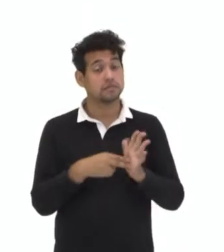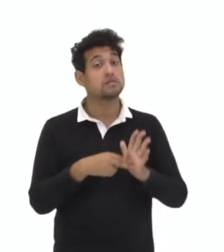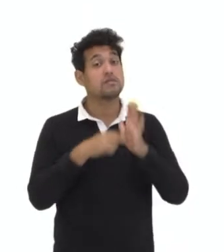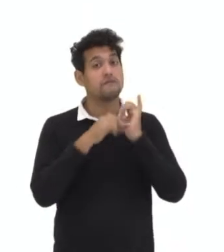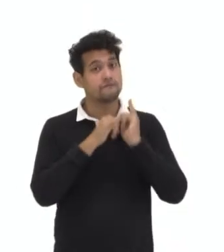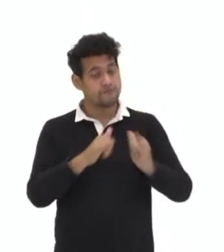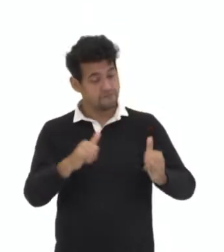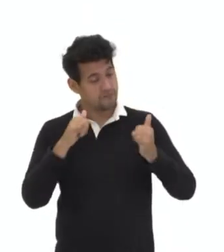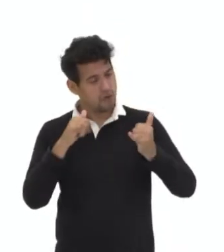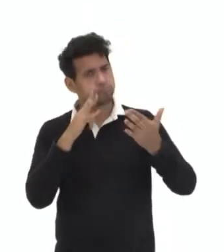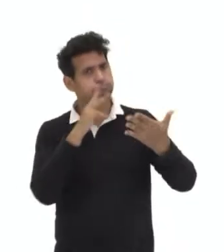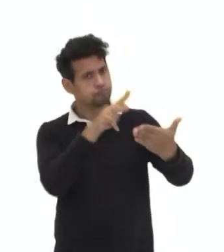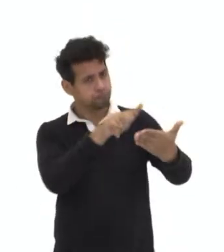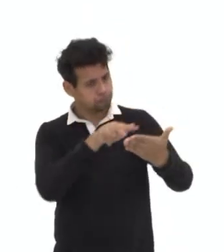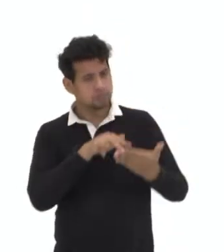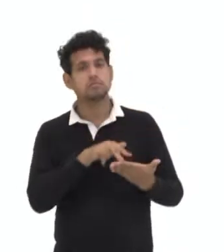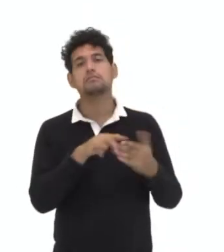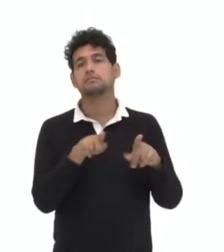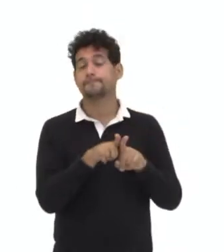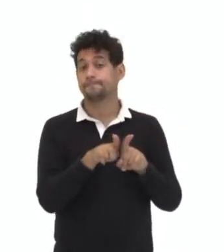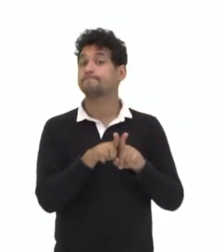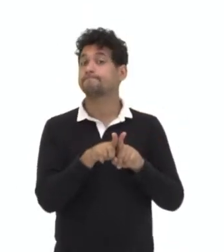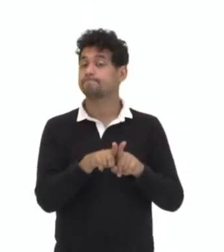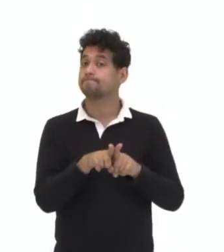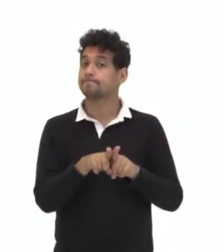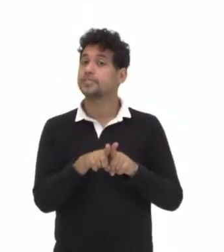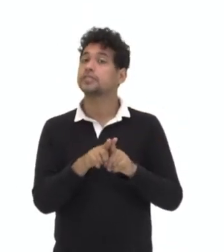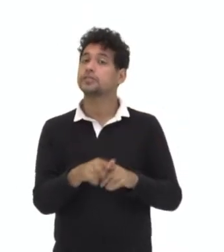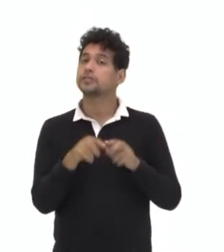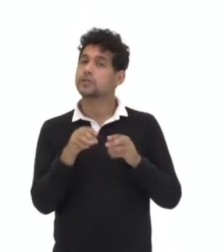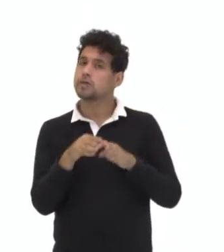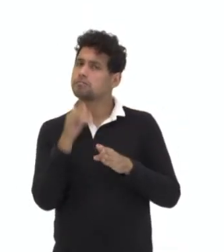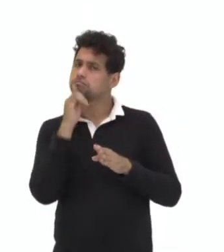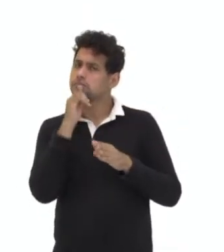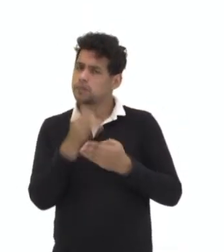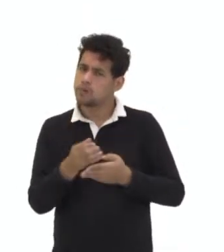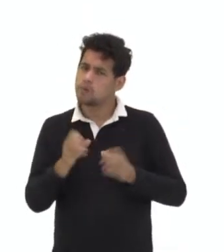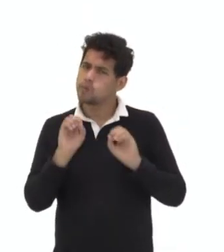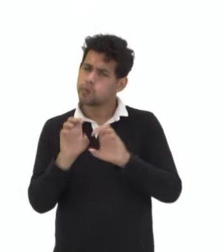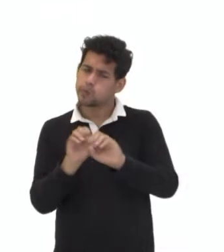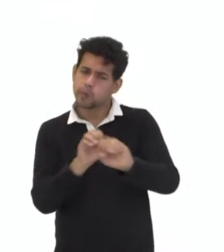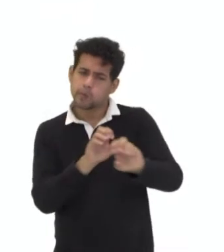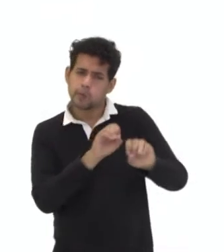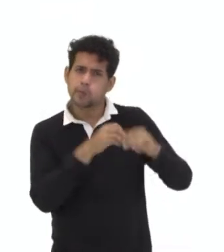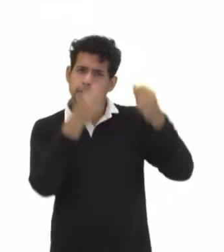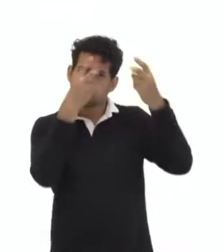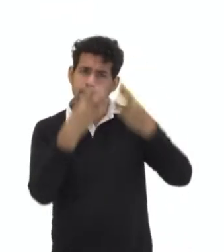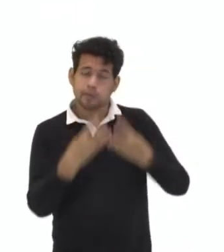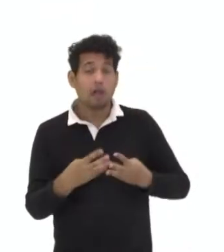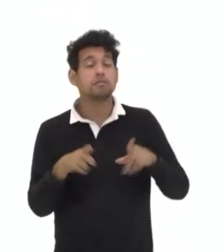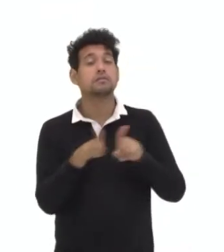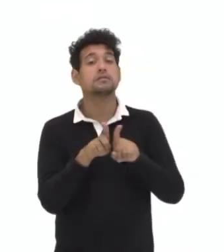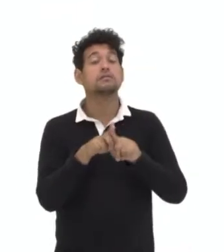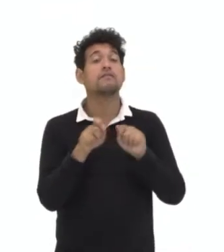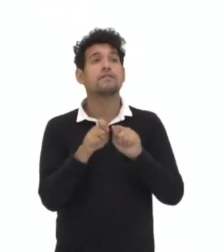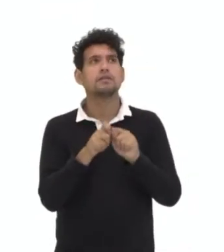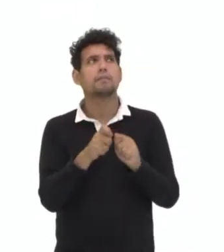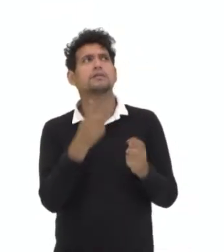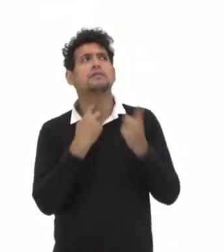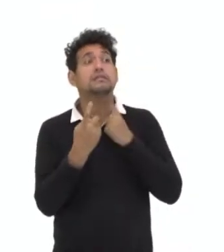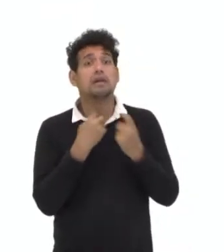tem a finalidade de quê? Isso mesmo, de persuadir o leitor a comprar um determinado